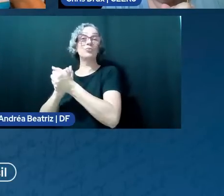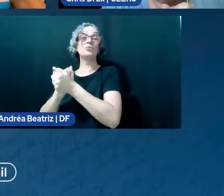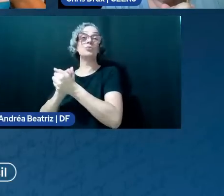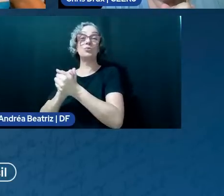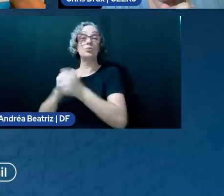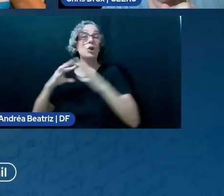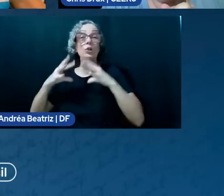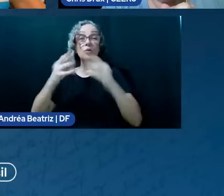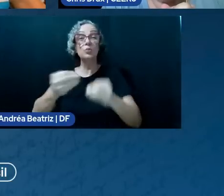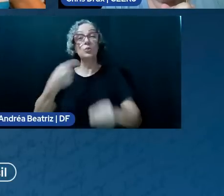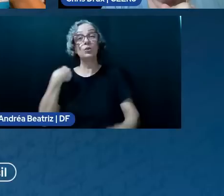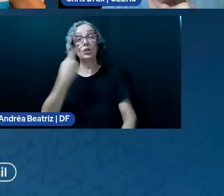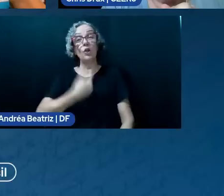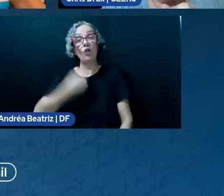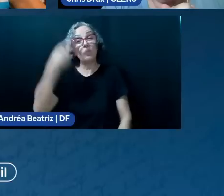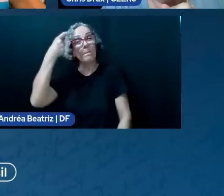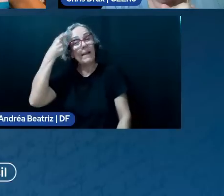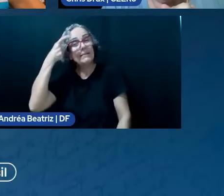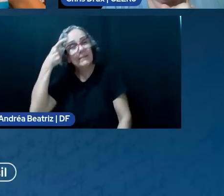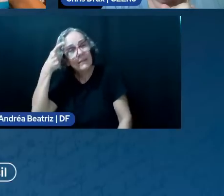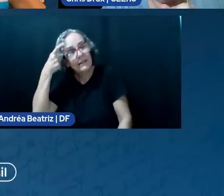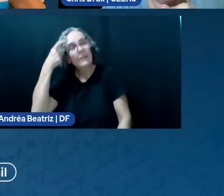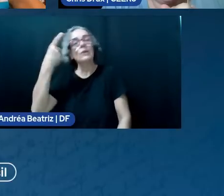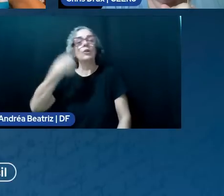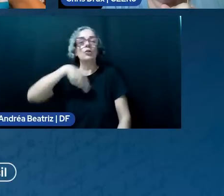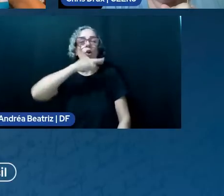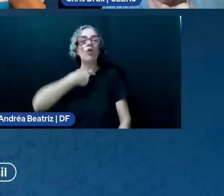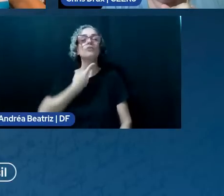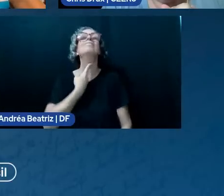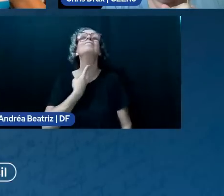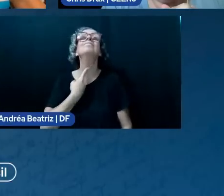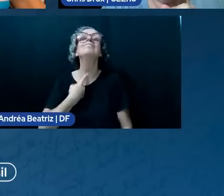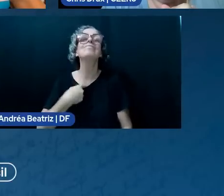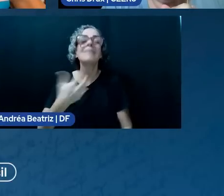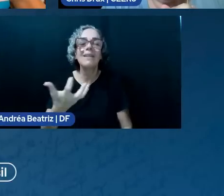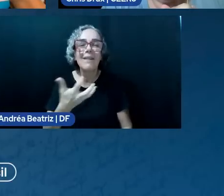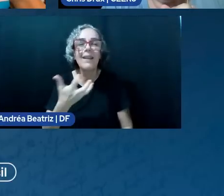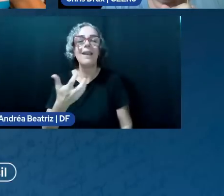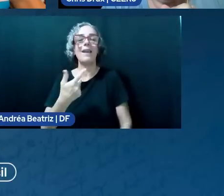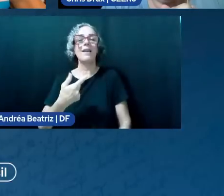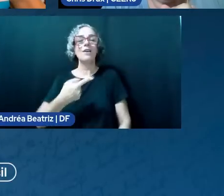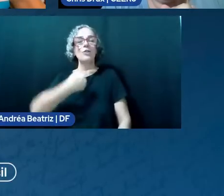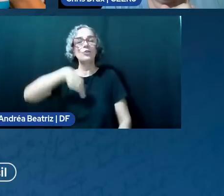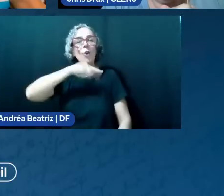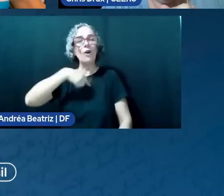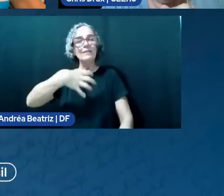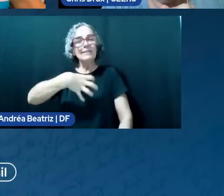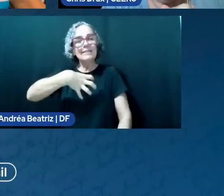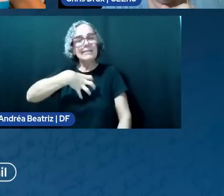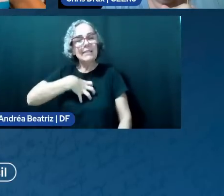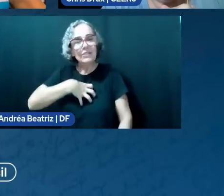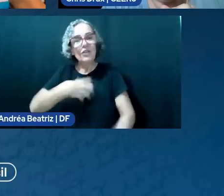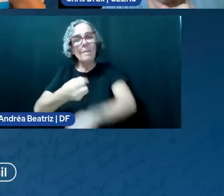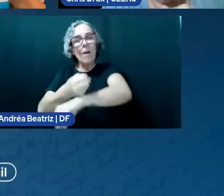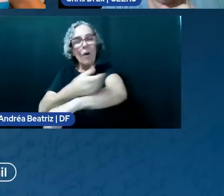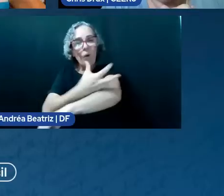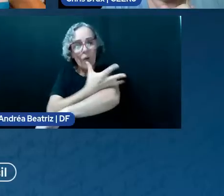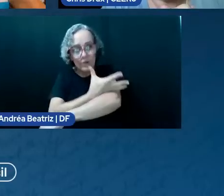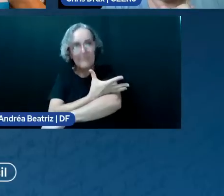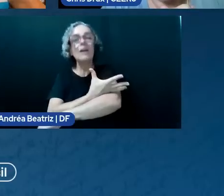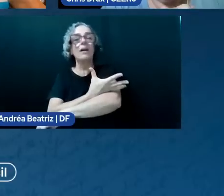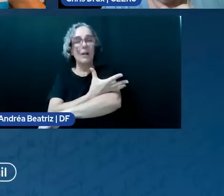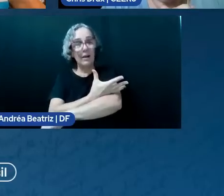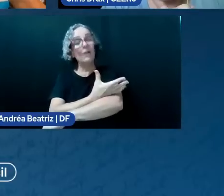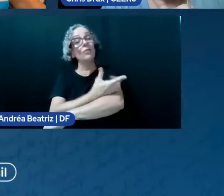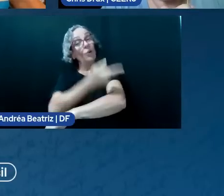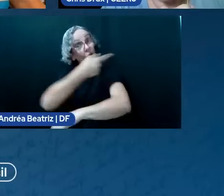nós sentimos, tudo que nós desejamos segue conosco, como resultado da nossa própria seara, né, daquilo que a